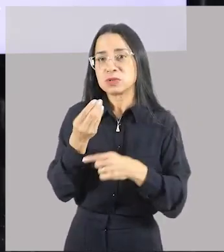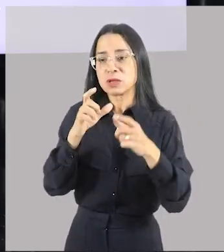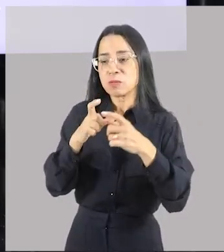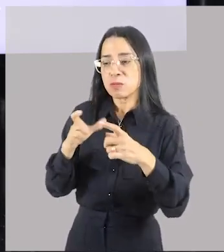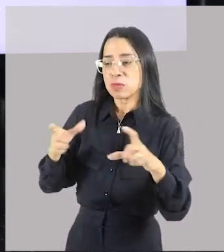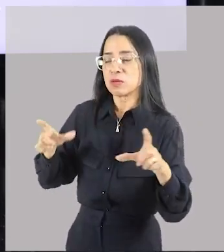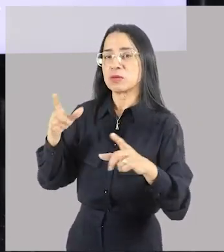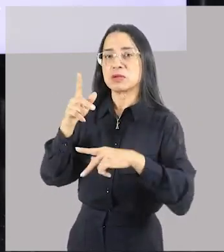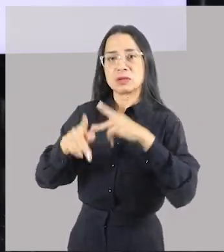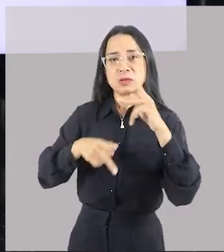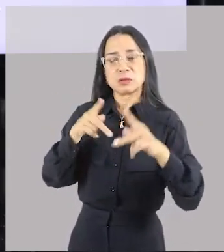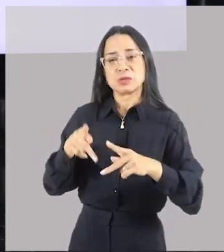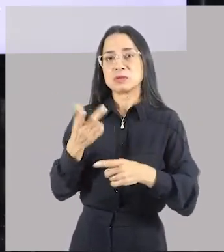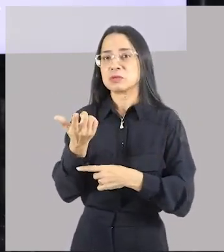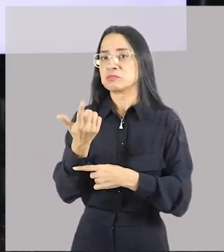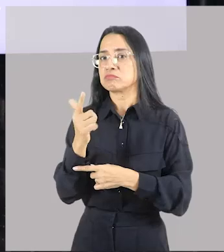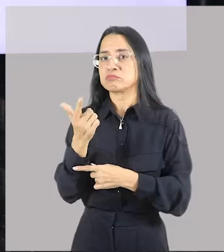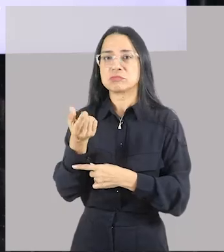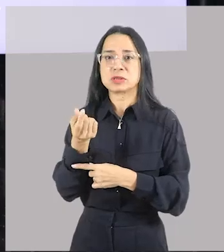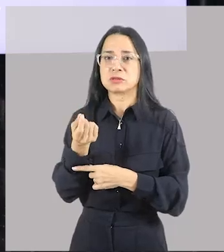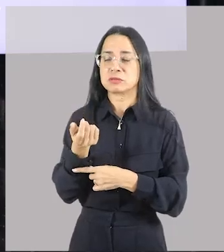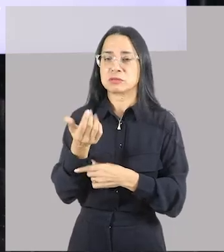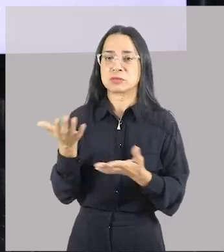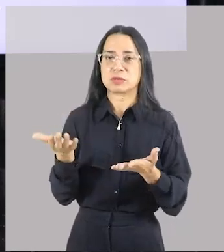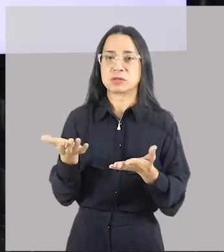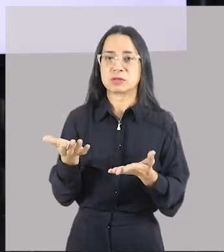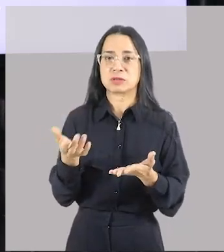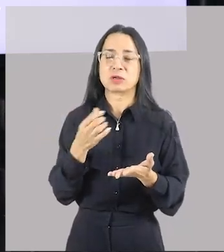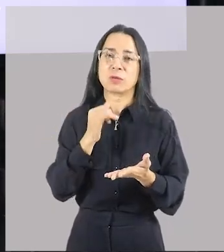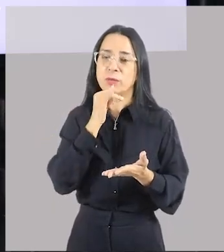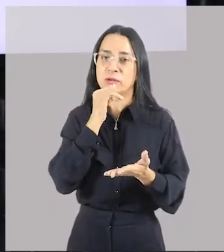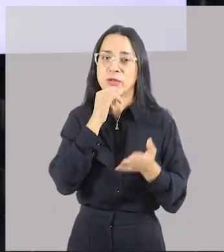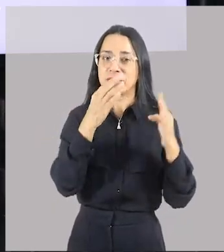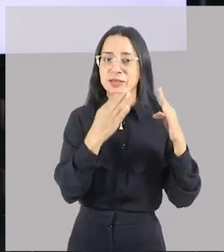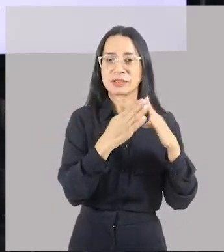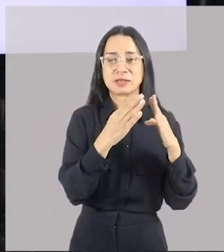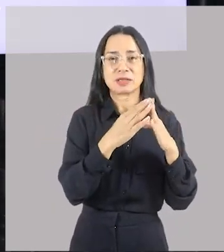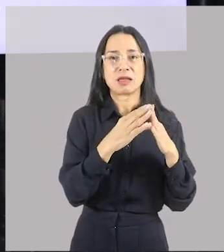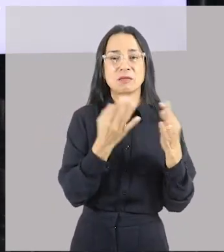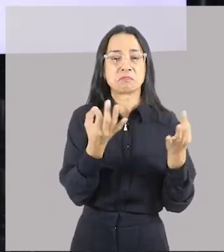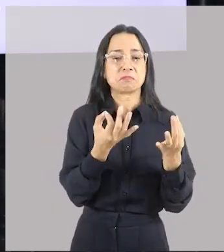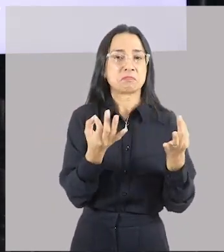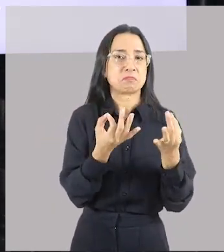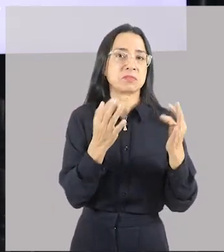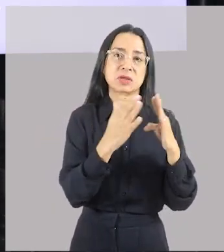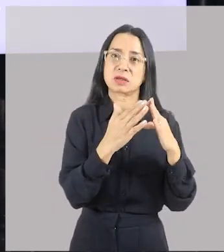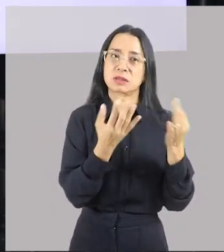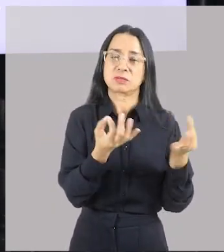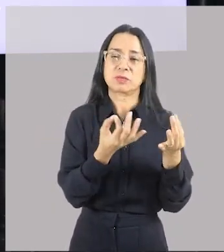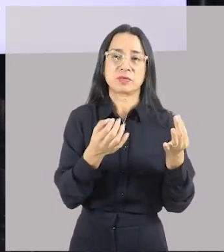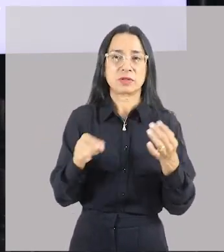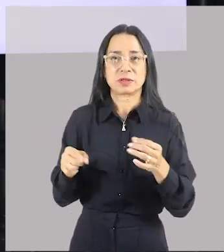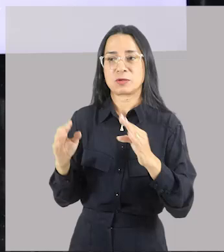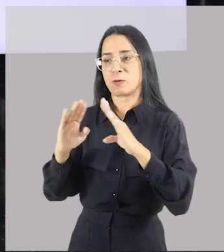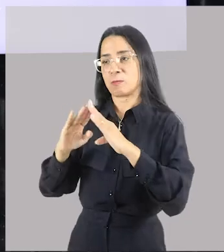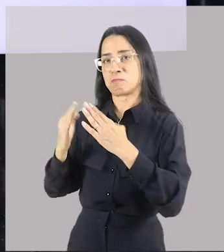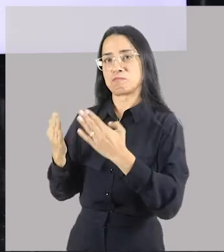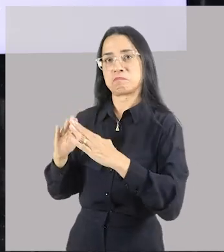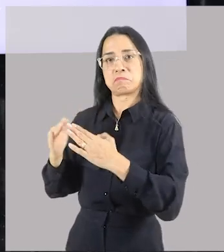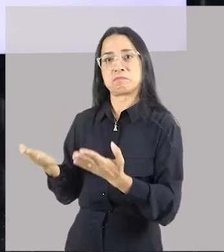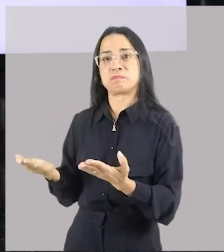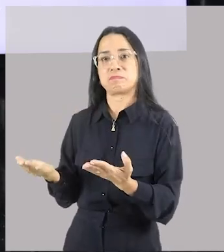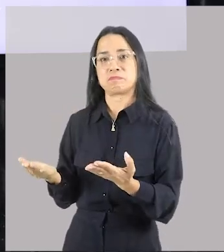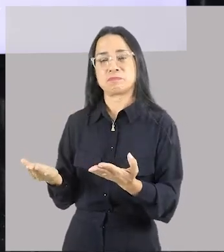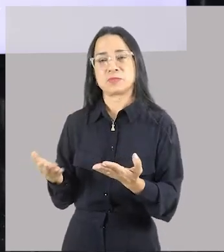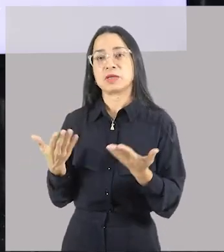forma digna, de ter uma casa ali onde nessa residência tem saneamento básico, tem abastecimento de água potável. Isso vai